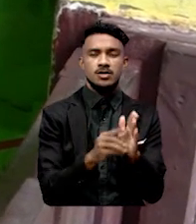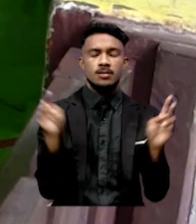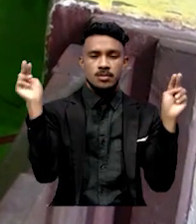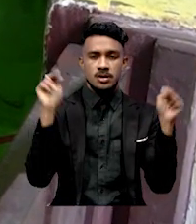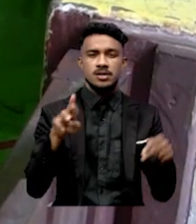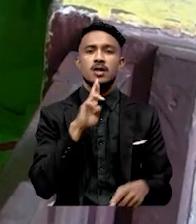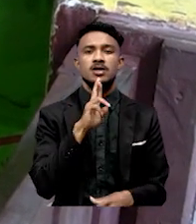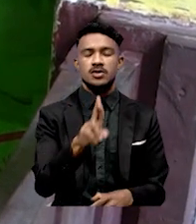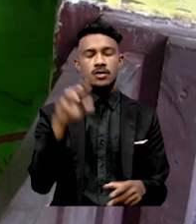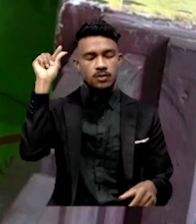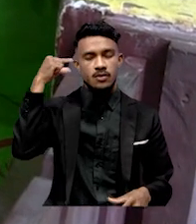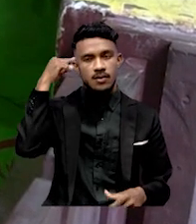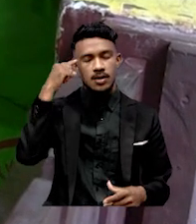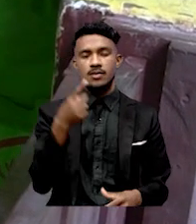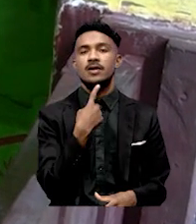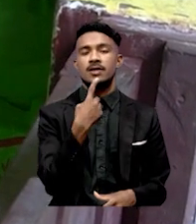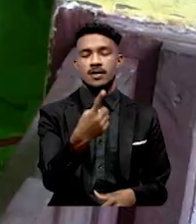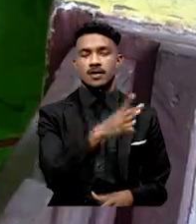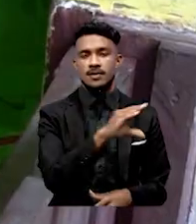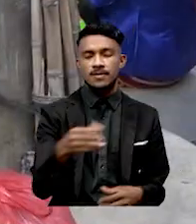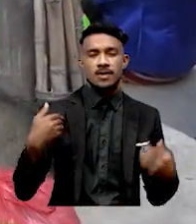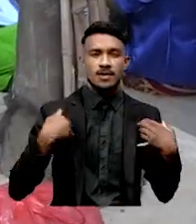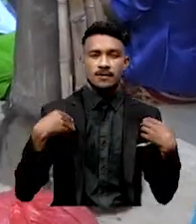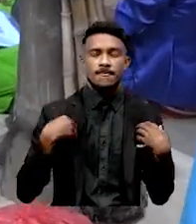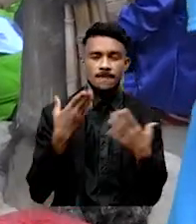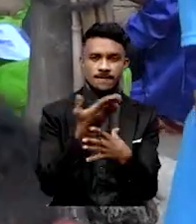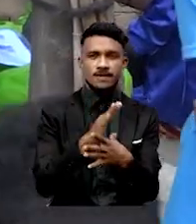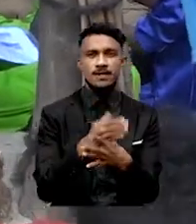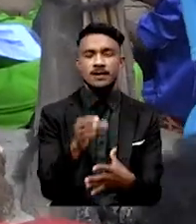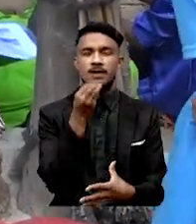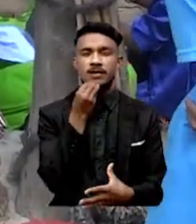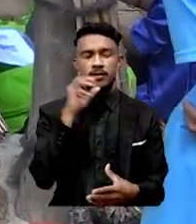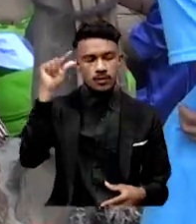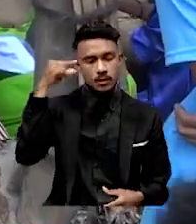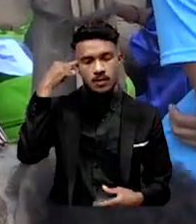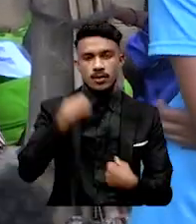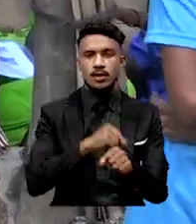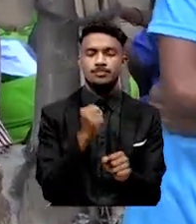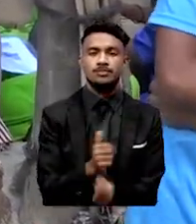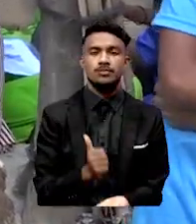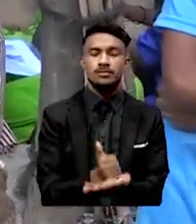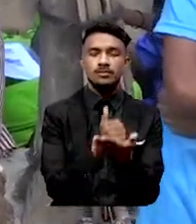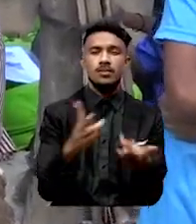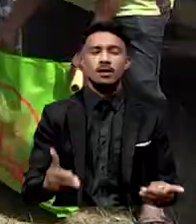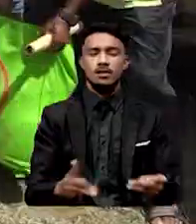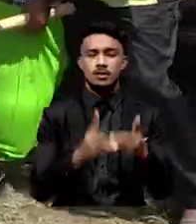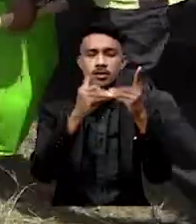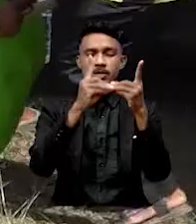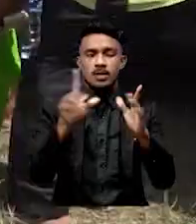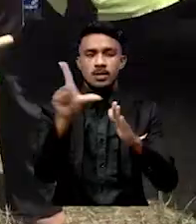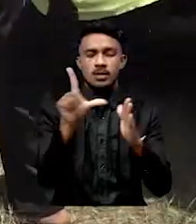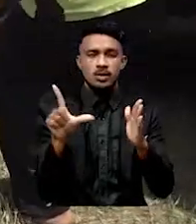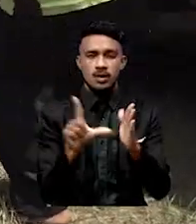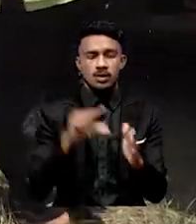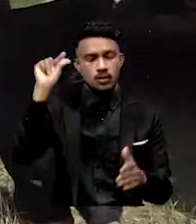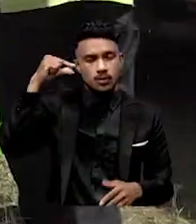resolver. Governante né afirma, ia processo distribuição, governo halo adjudicação direta, baseia ba decreto governo